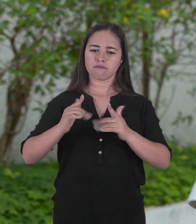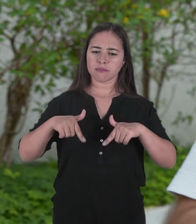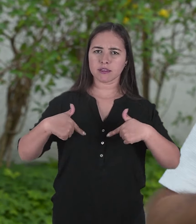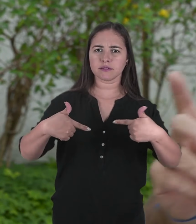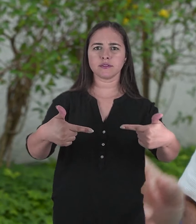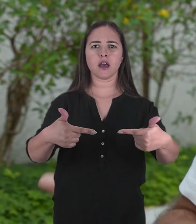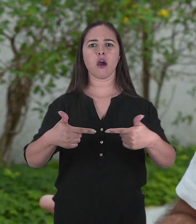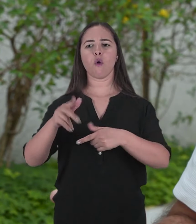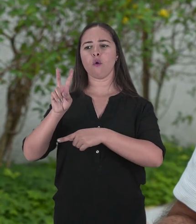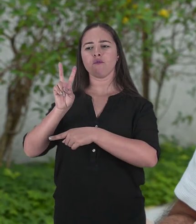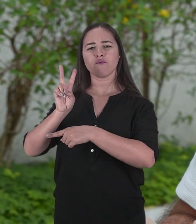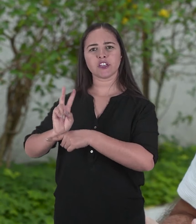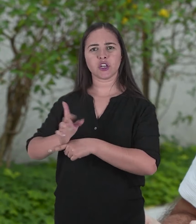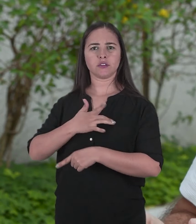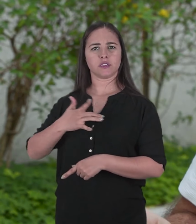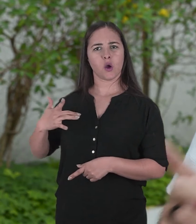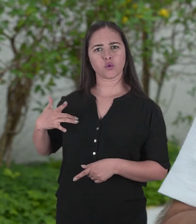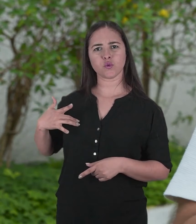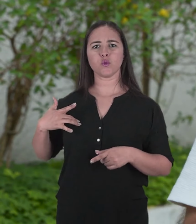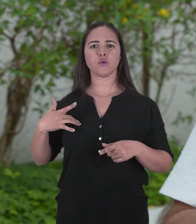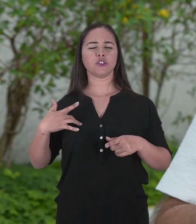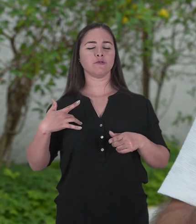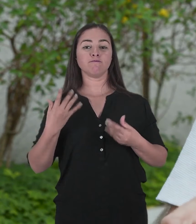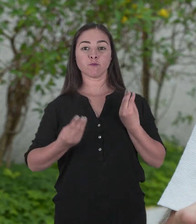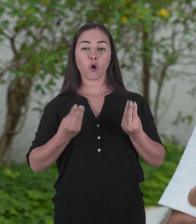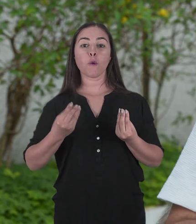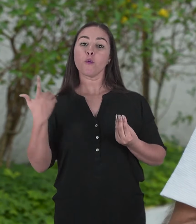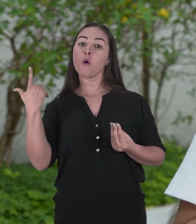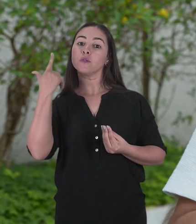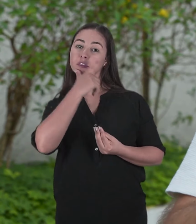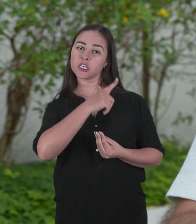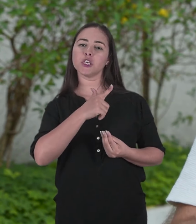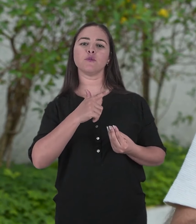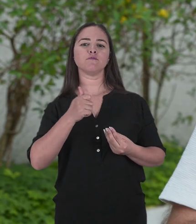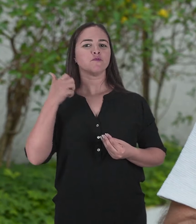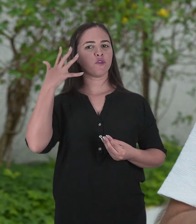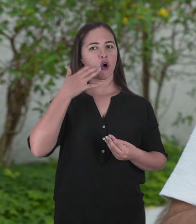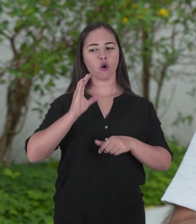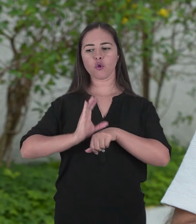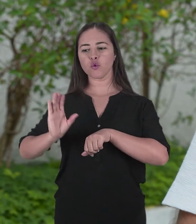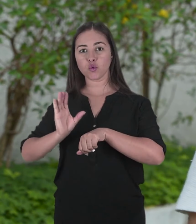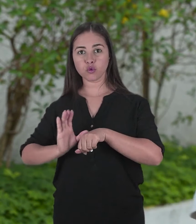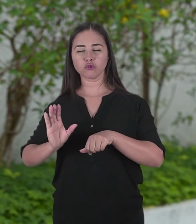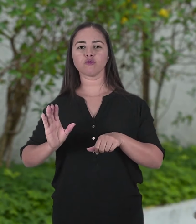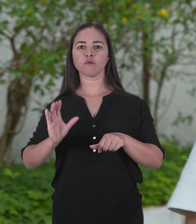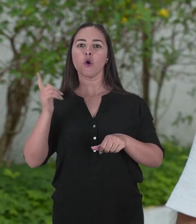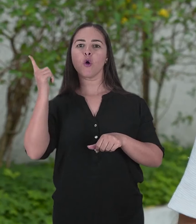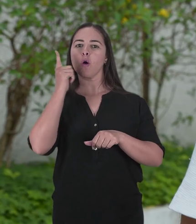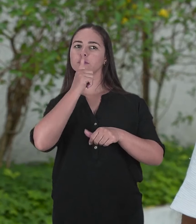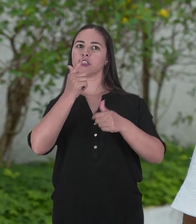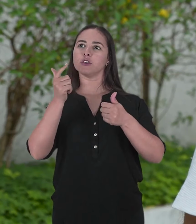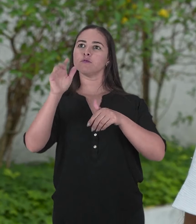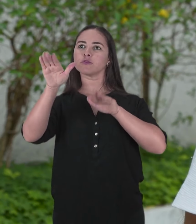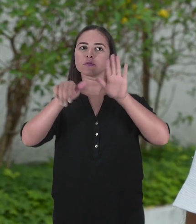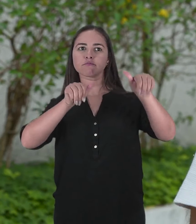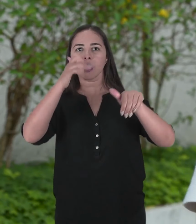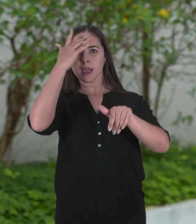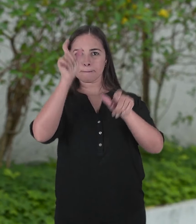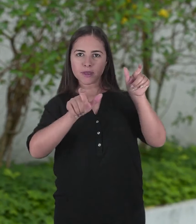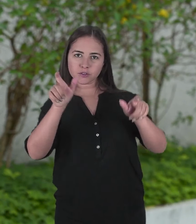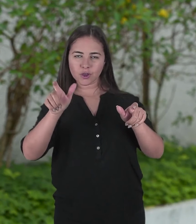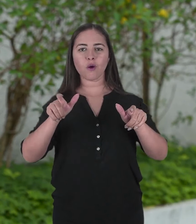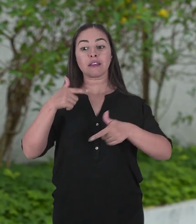saúde com a vigilância em saúde. E com isso nós conseguimos, tanto no fórum como no curso, trazer trabalhadores